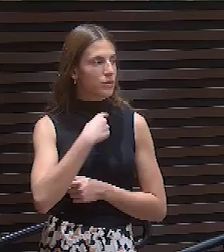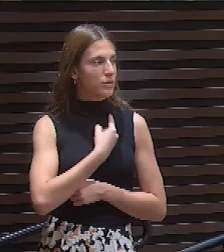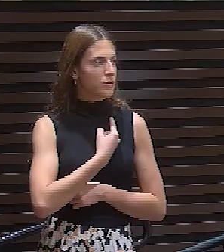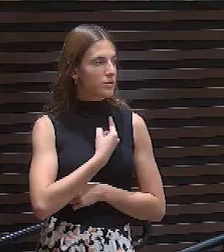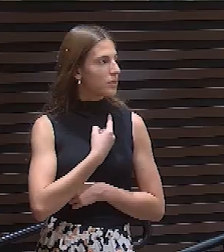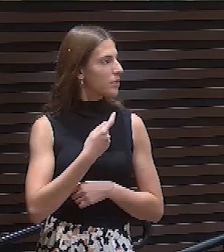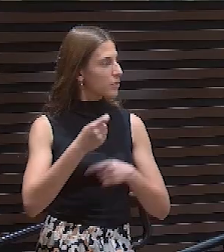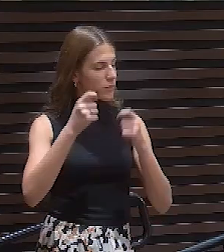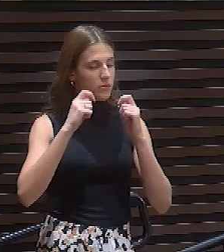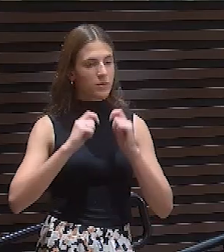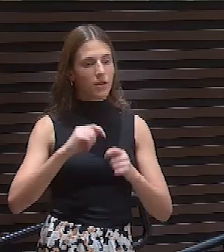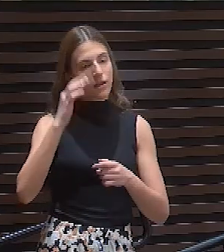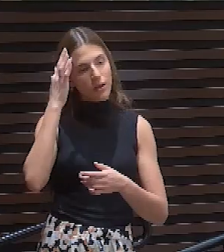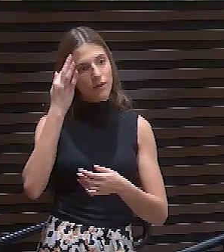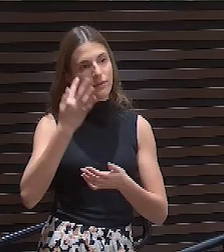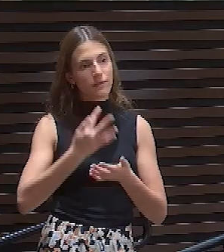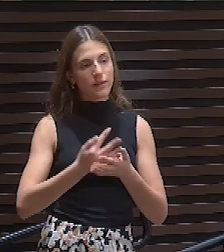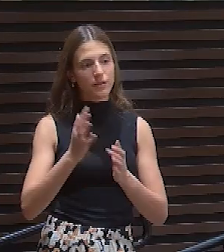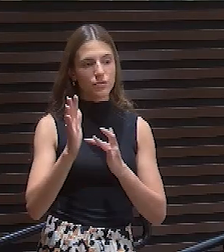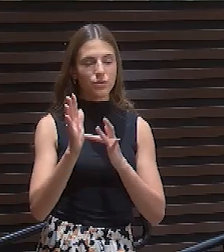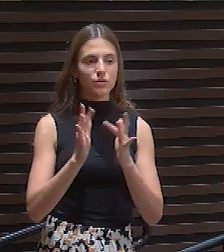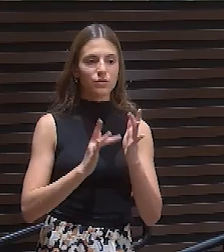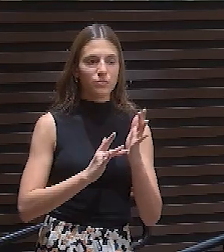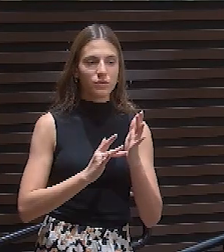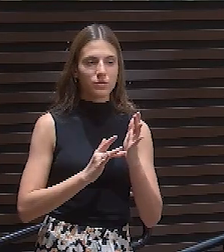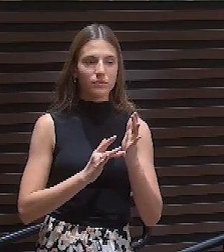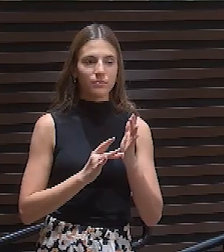Dá-nos a fé de Jesus.